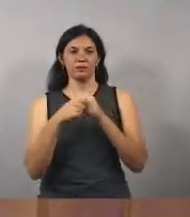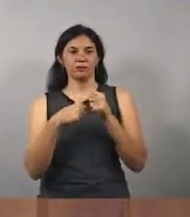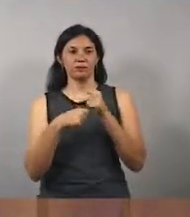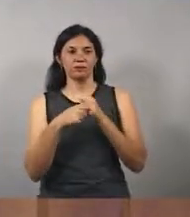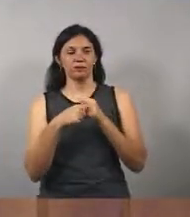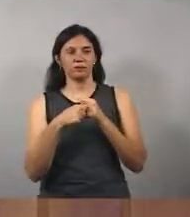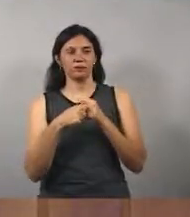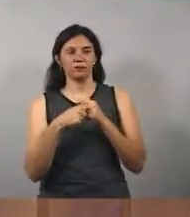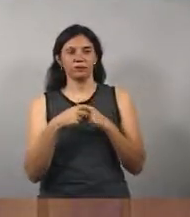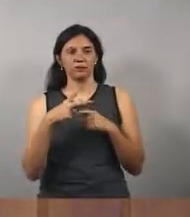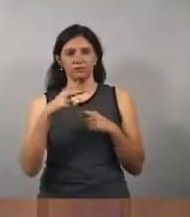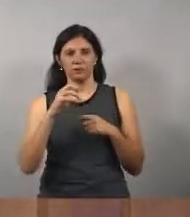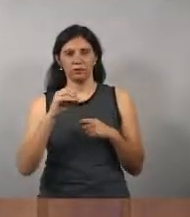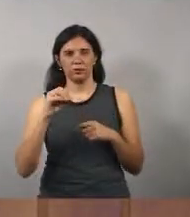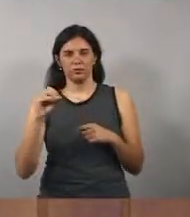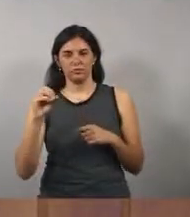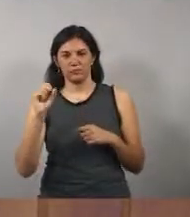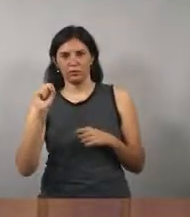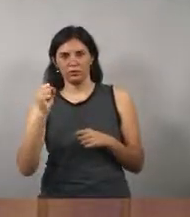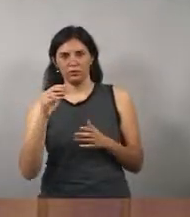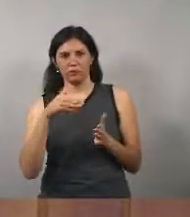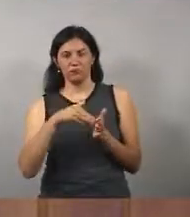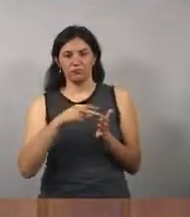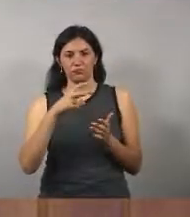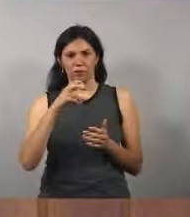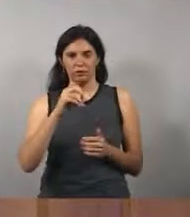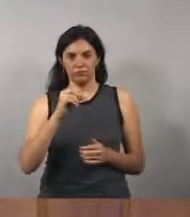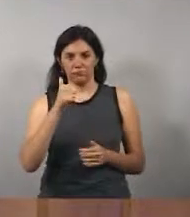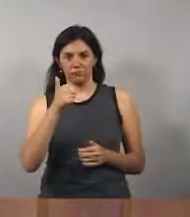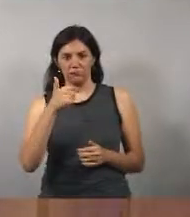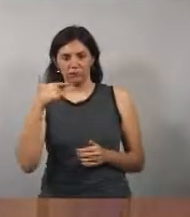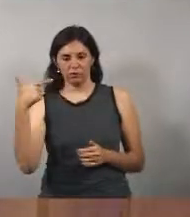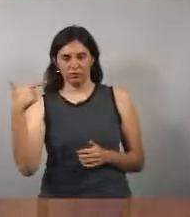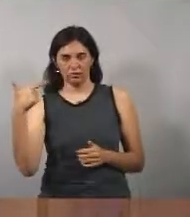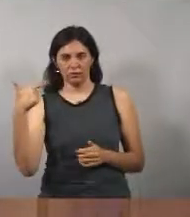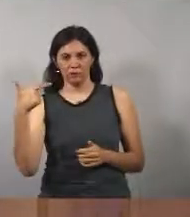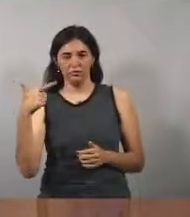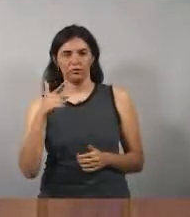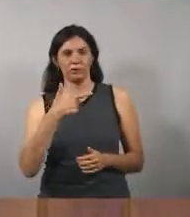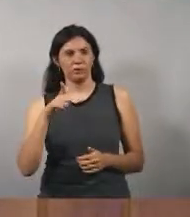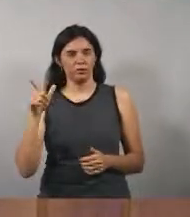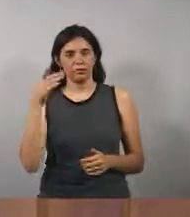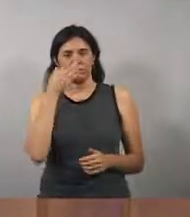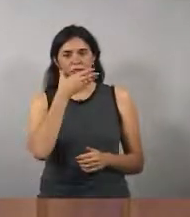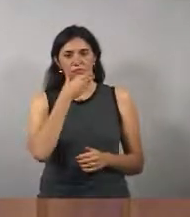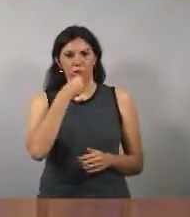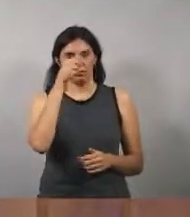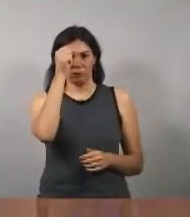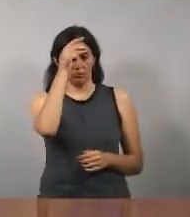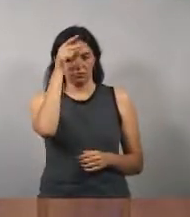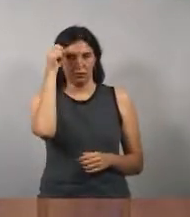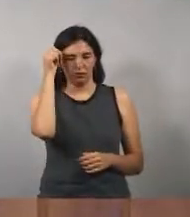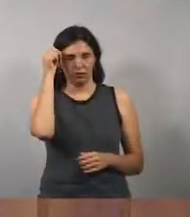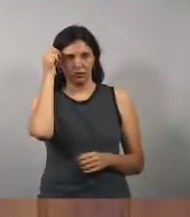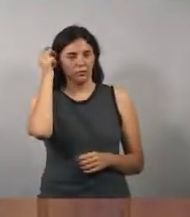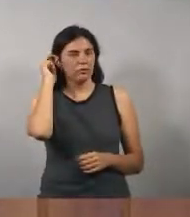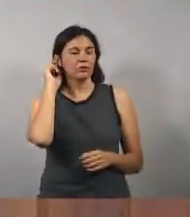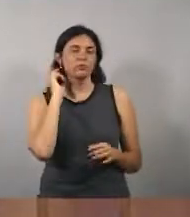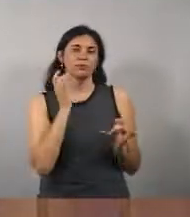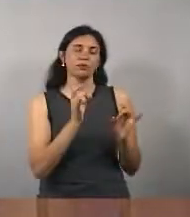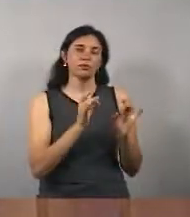de 2008 até 2012 de outros prefeitos foi deixado